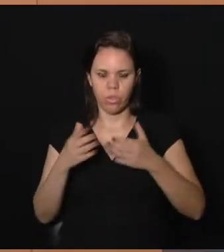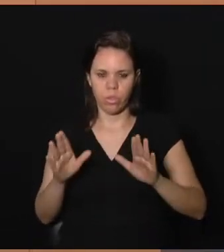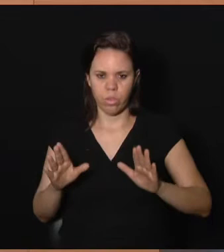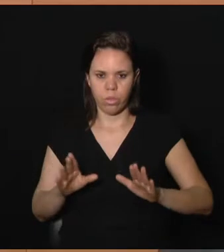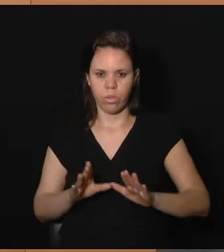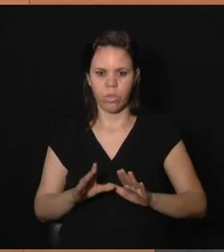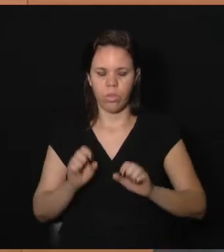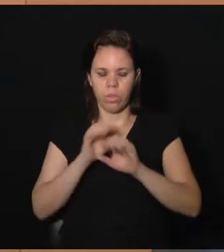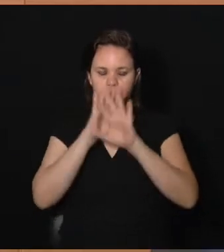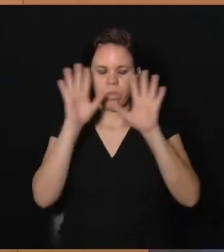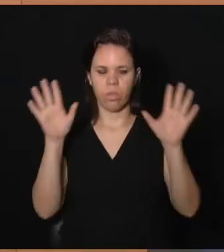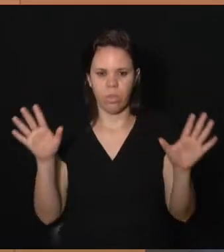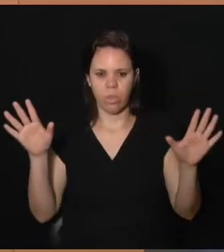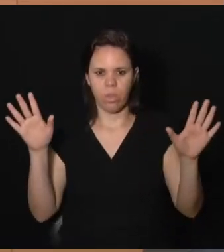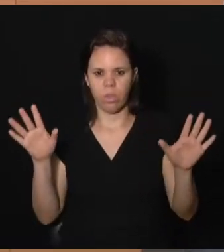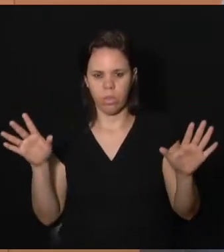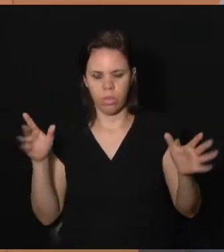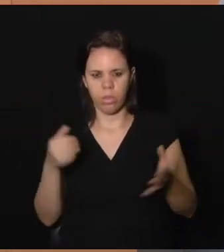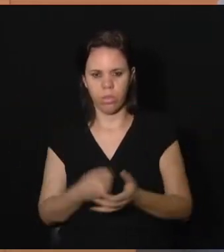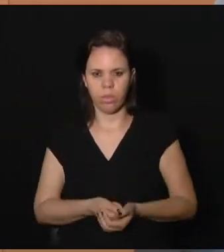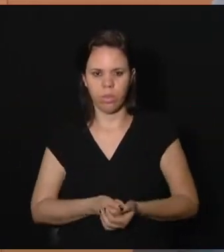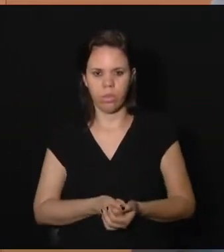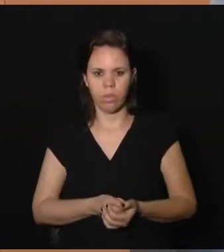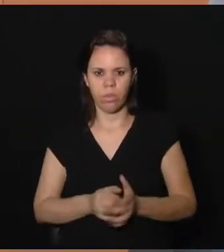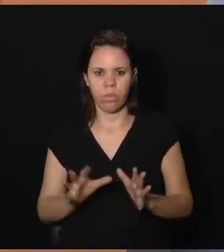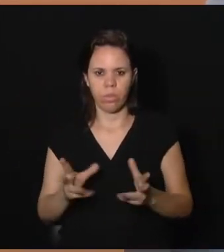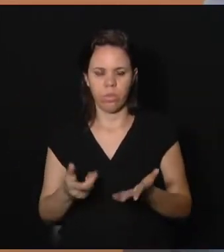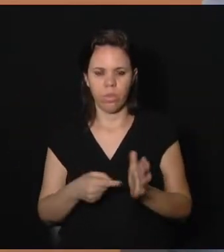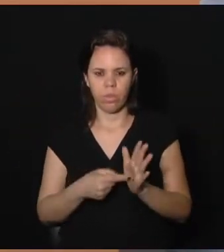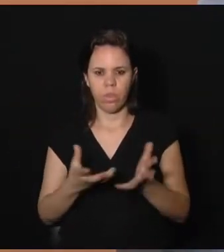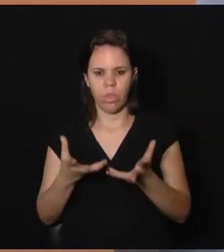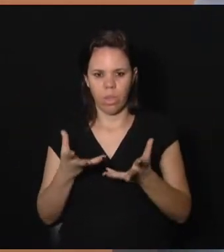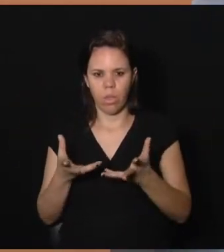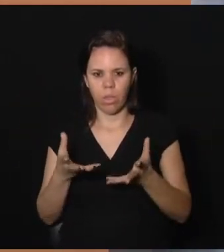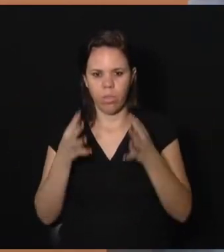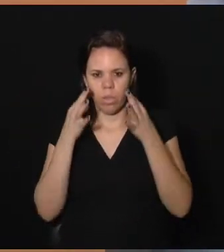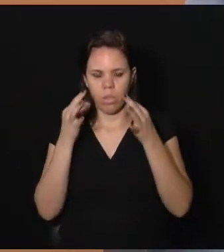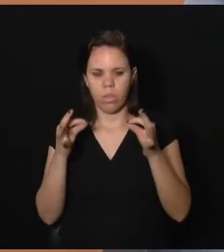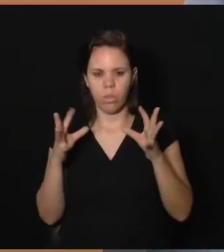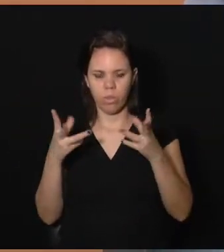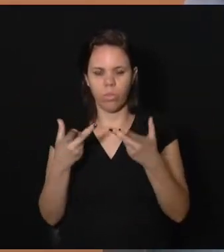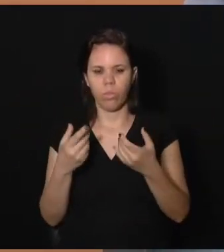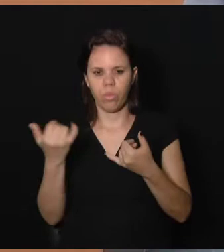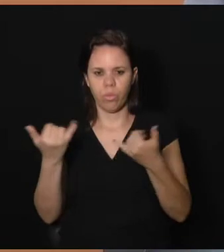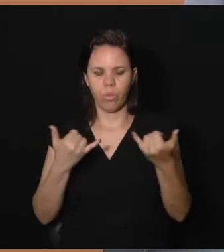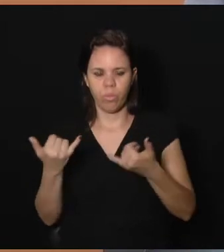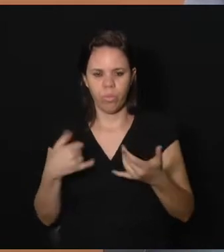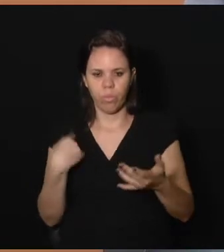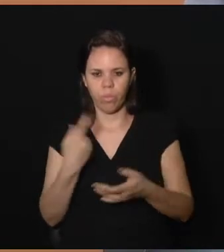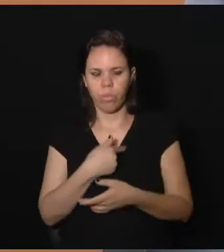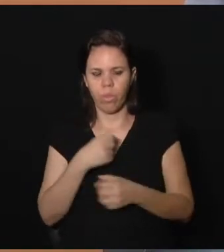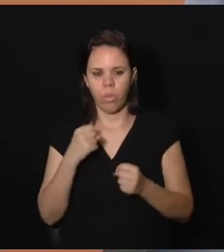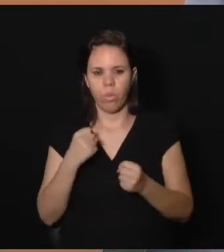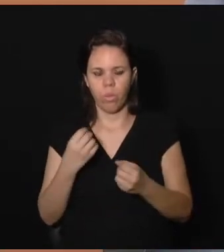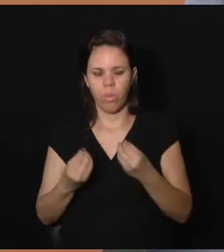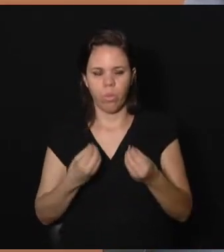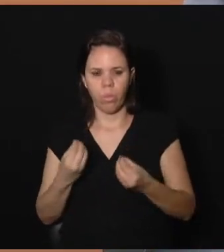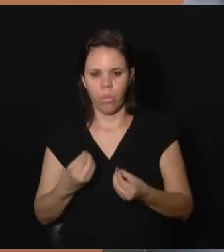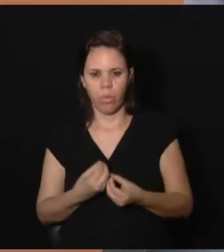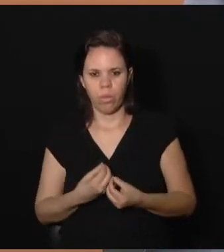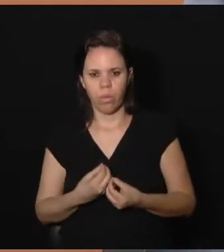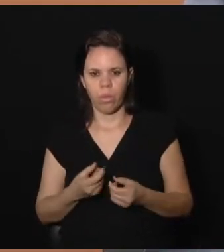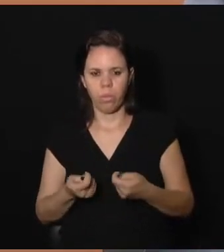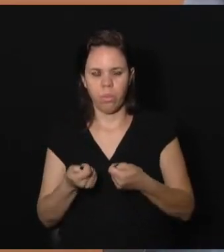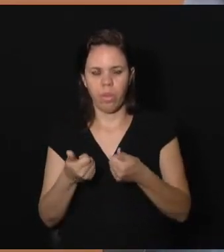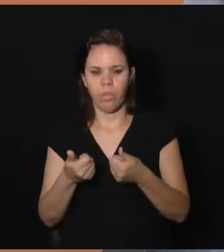né? Tá tudo aqui, queremos ouvir todo mundo, queremos saber como podemos